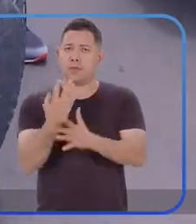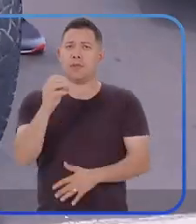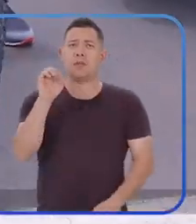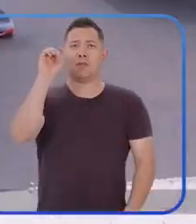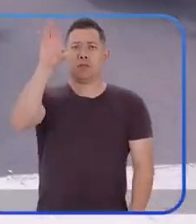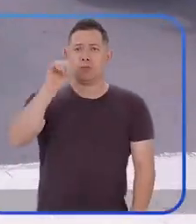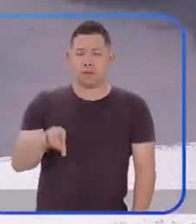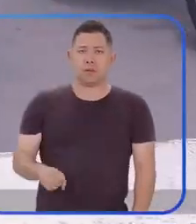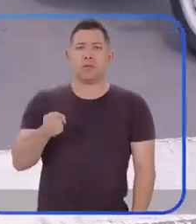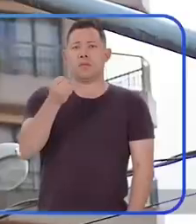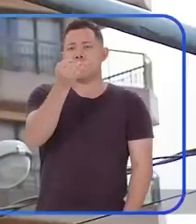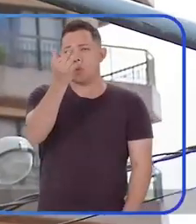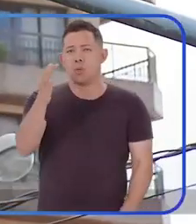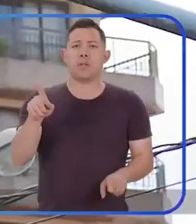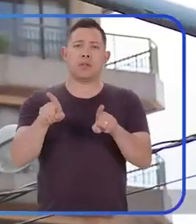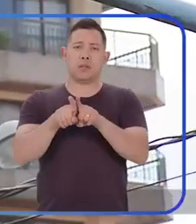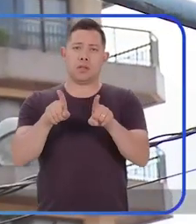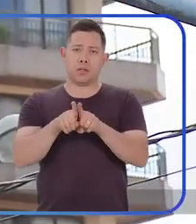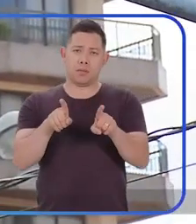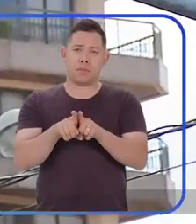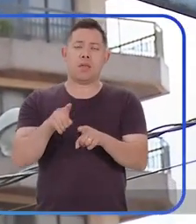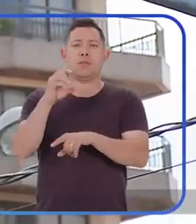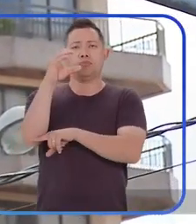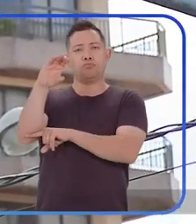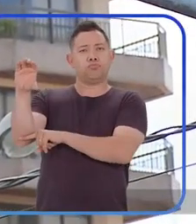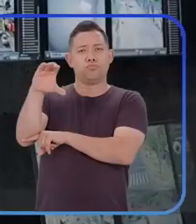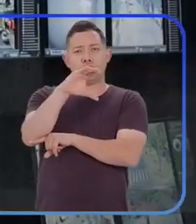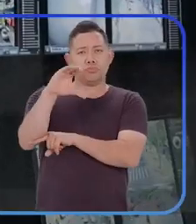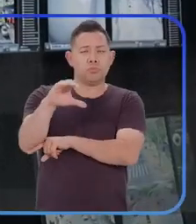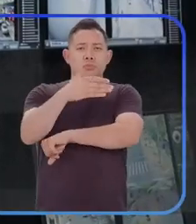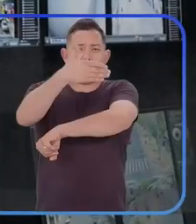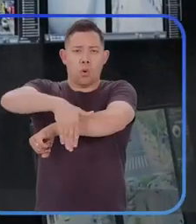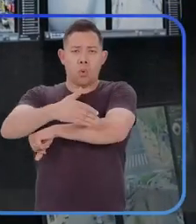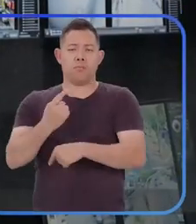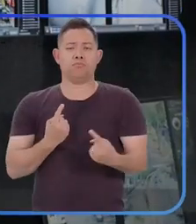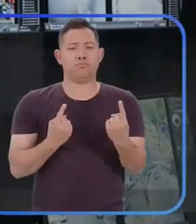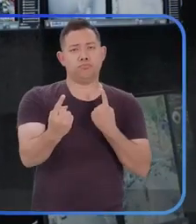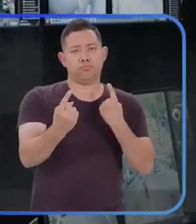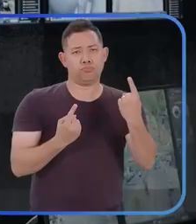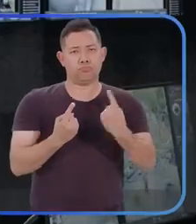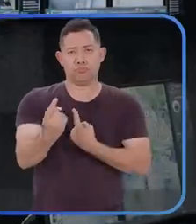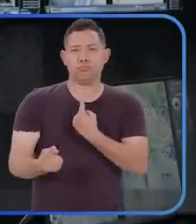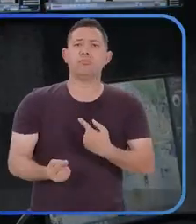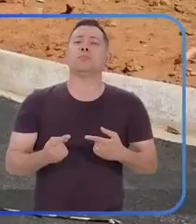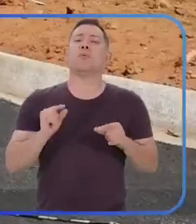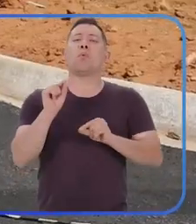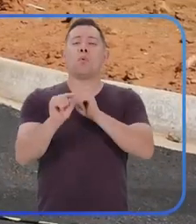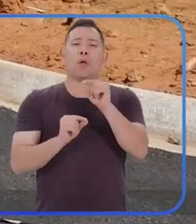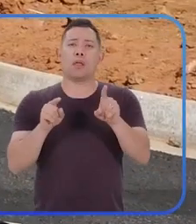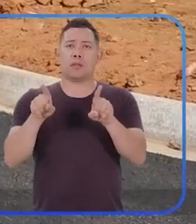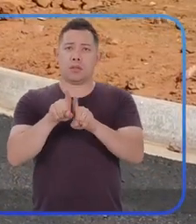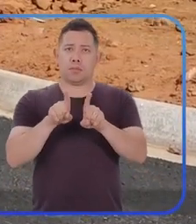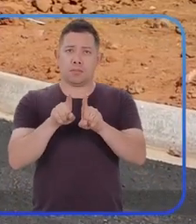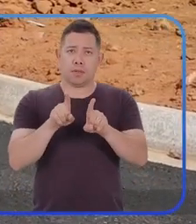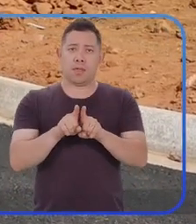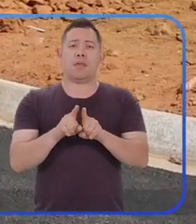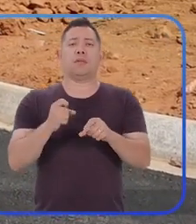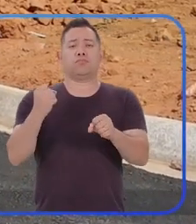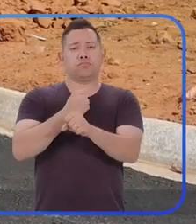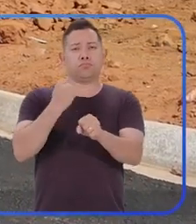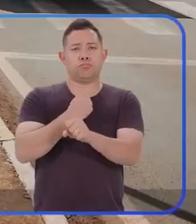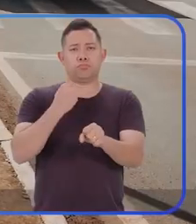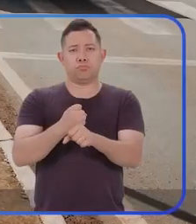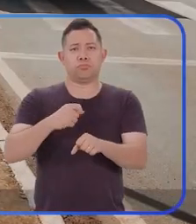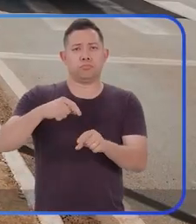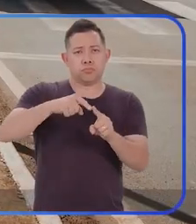trouxe novas sinalizações contadores numéricos nos semáforos e monitoramento eletrônico n ruas Além disso com Avenidas